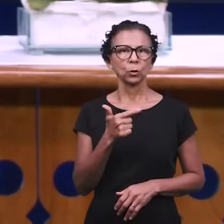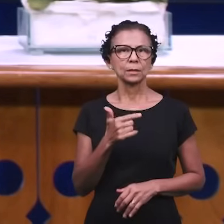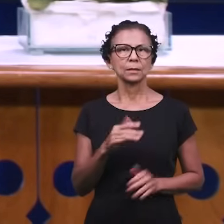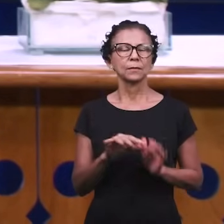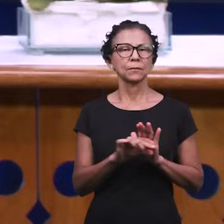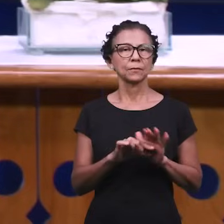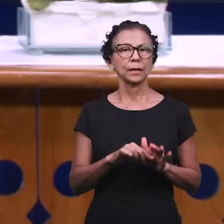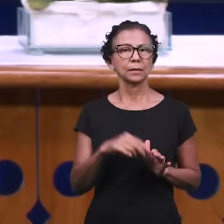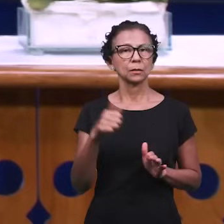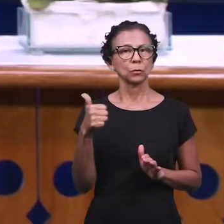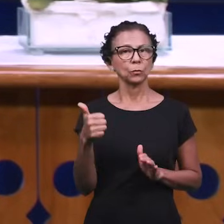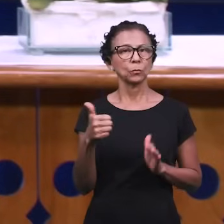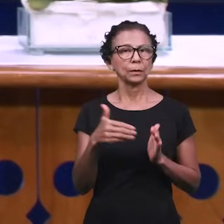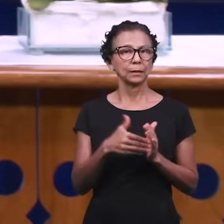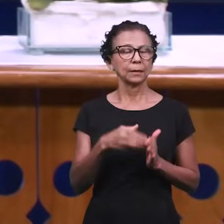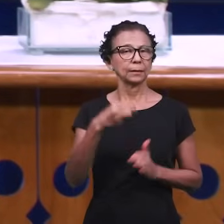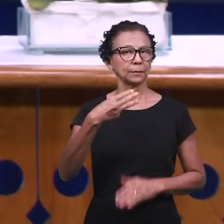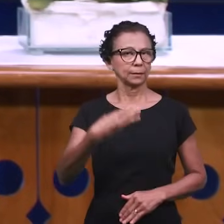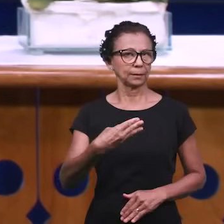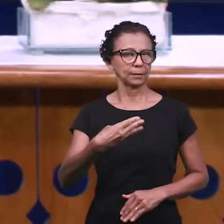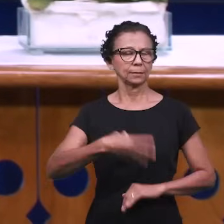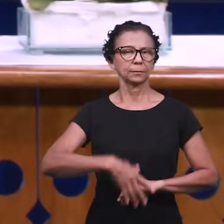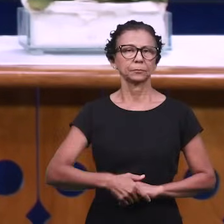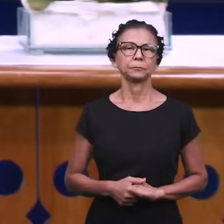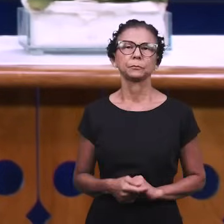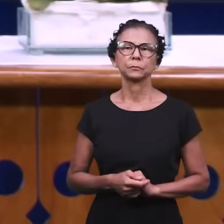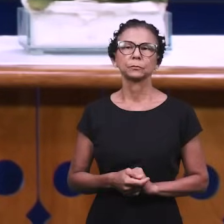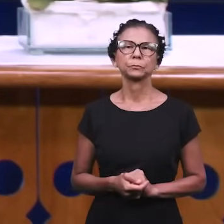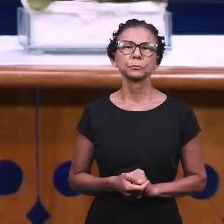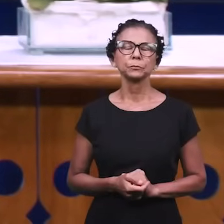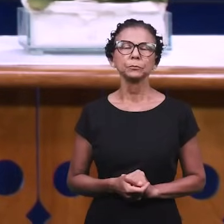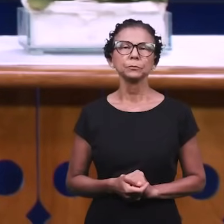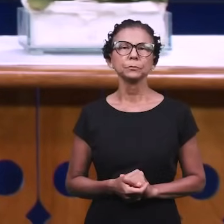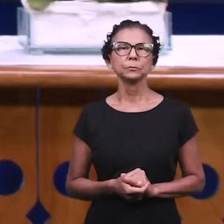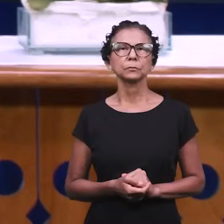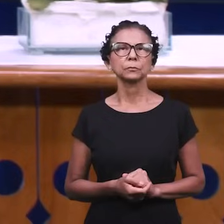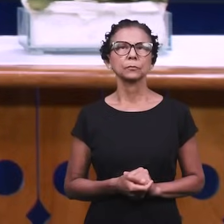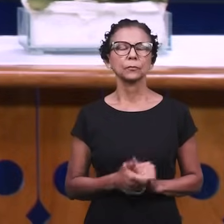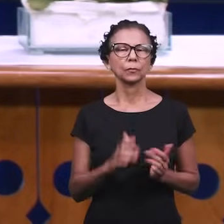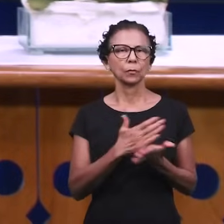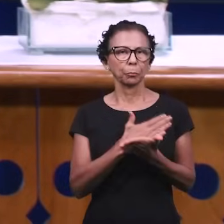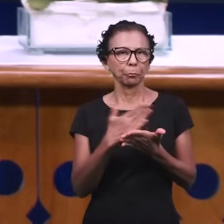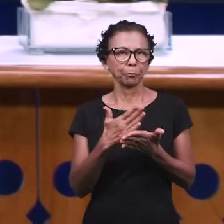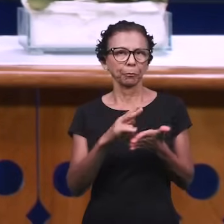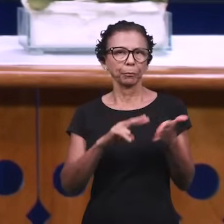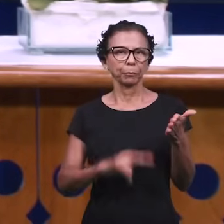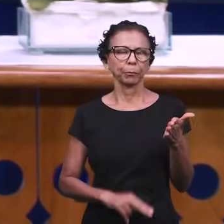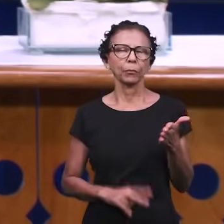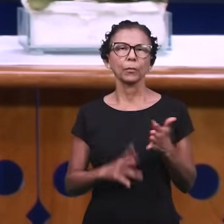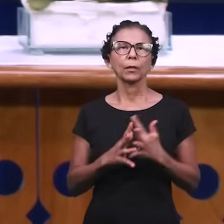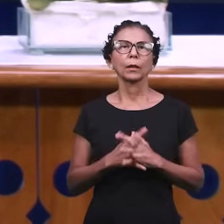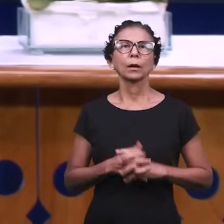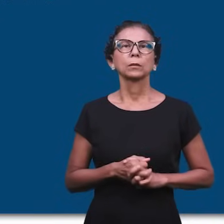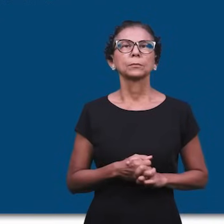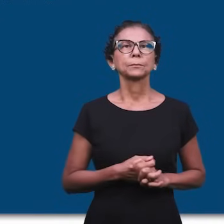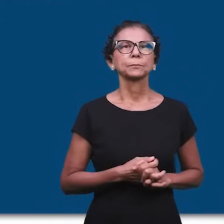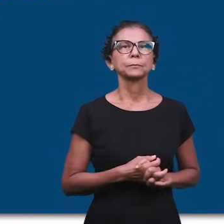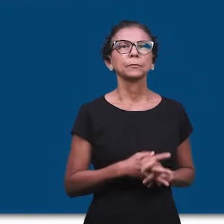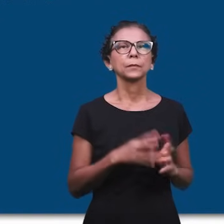João, capítulo 12, versos de 1 a 3. A palavra do Senhor diz